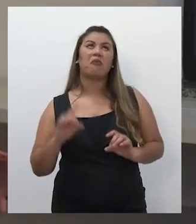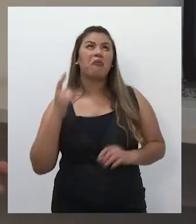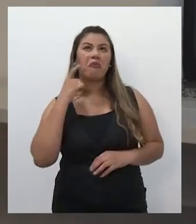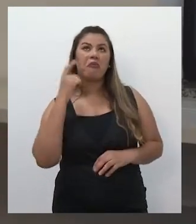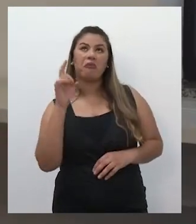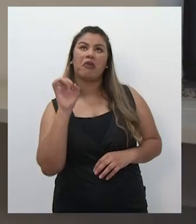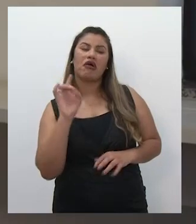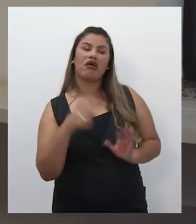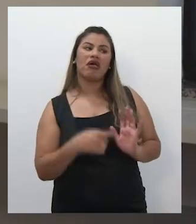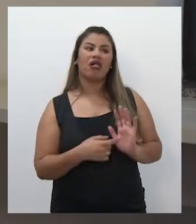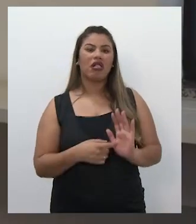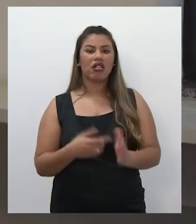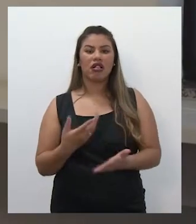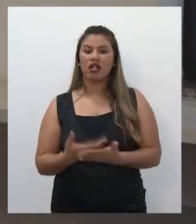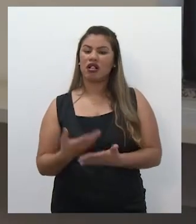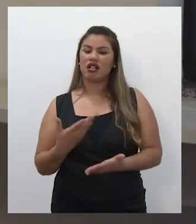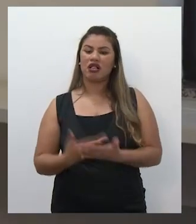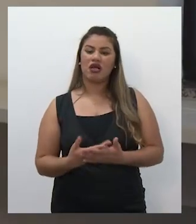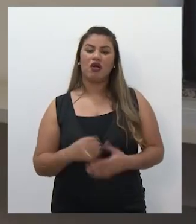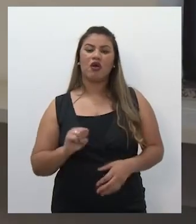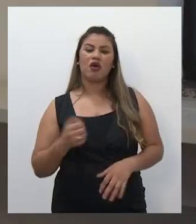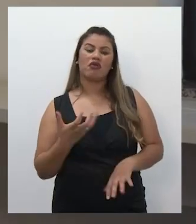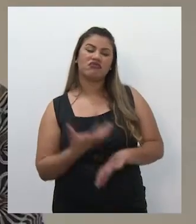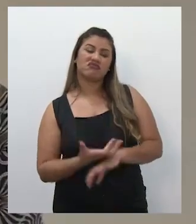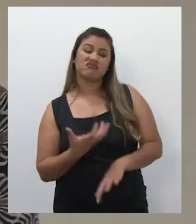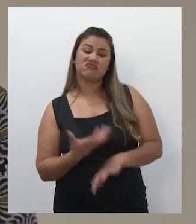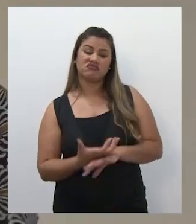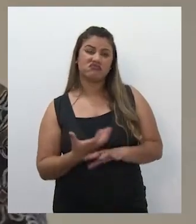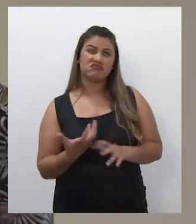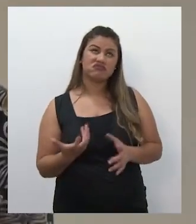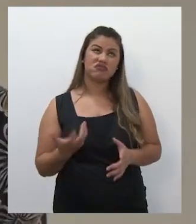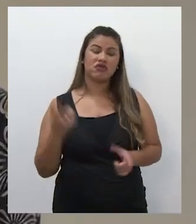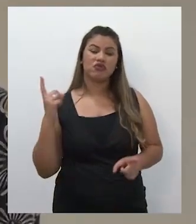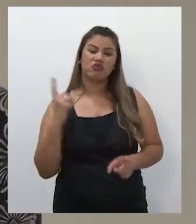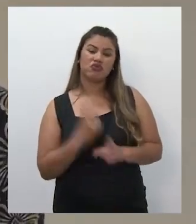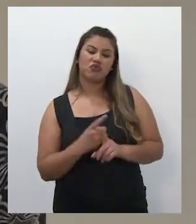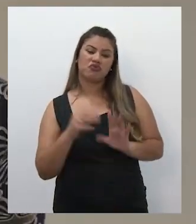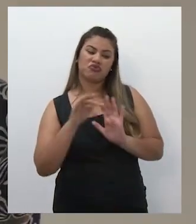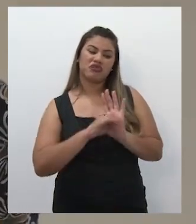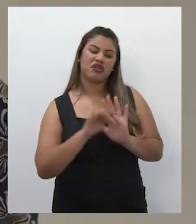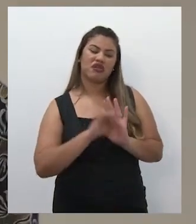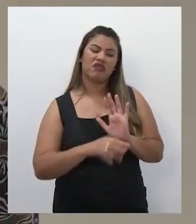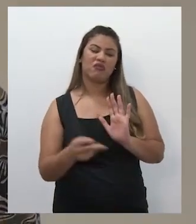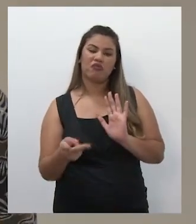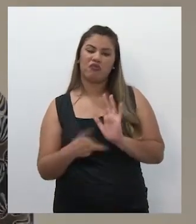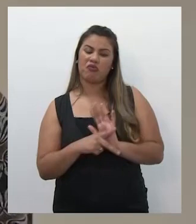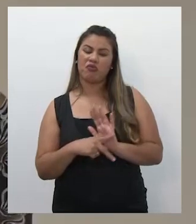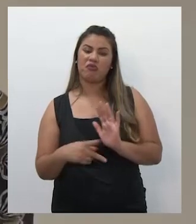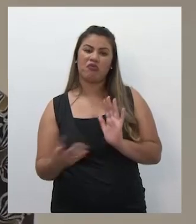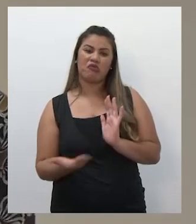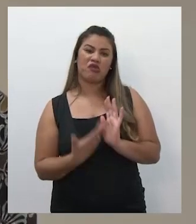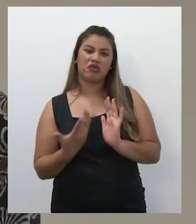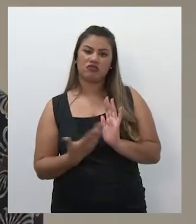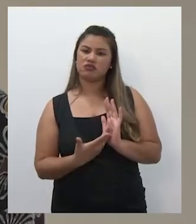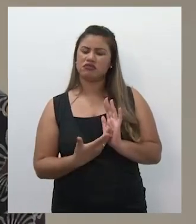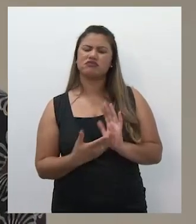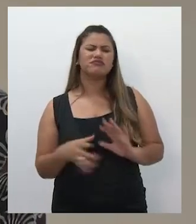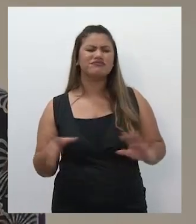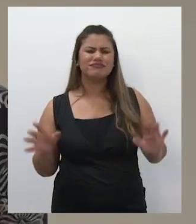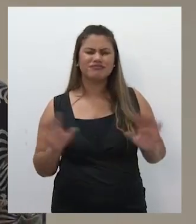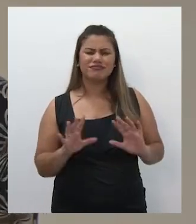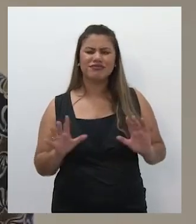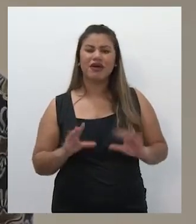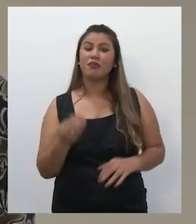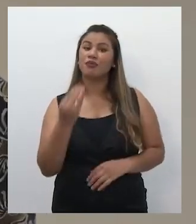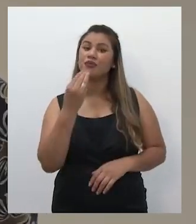aula expositiva ou um componente que você vai achar lá um texto num livro. É oferecer